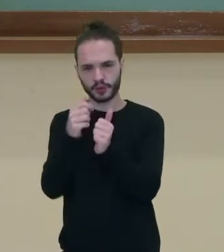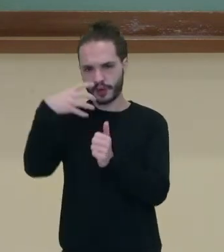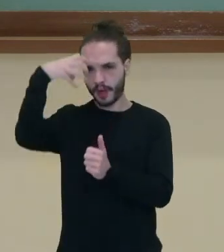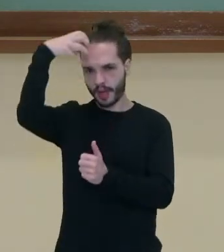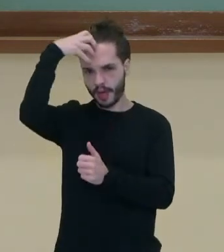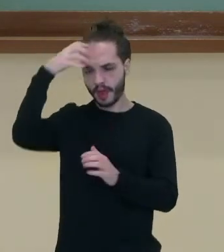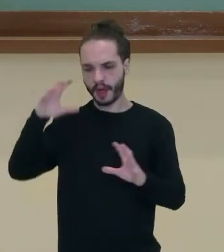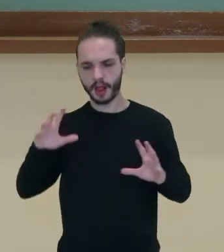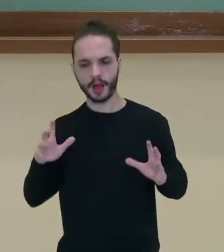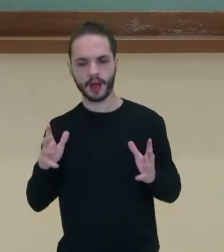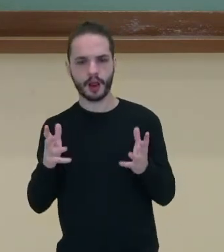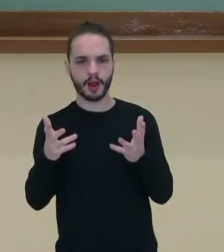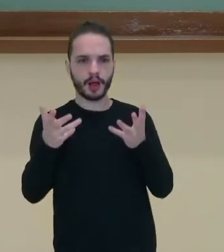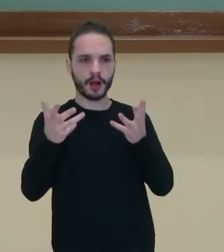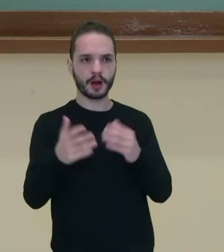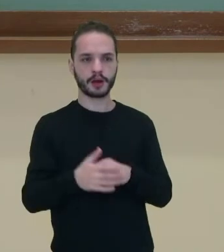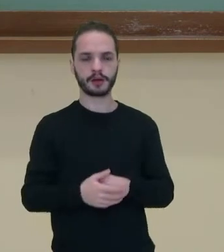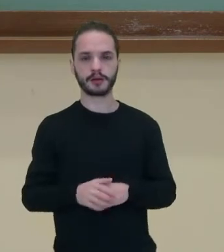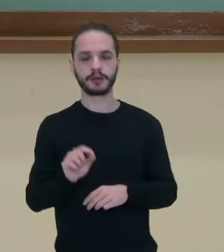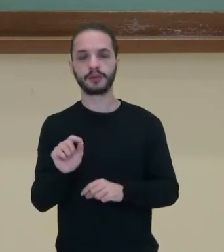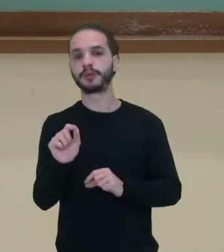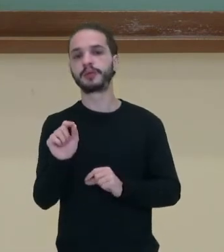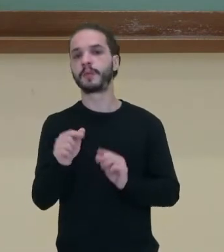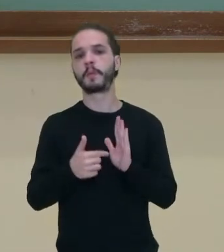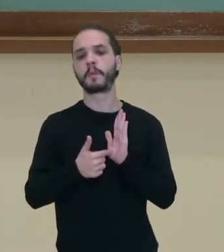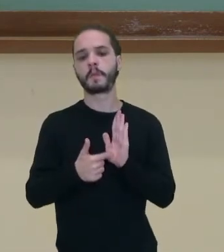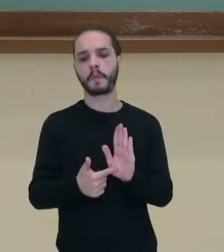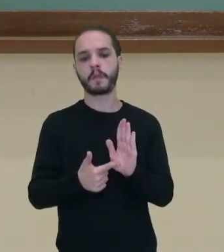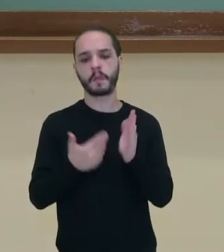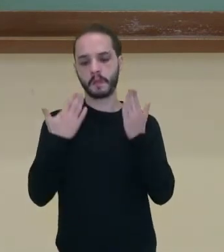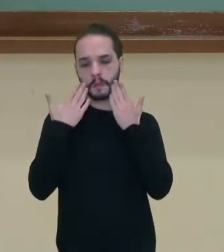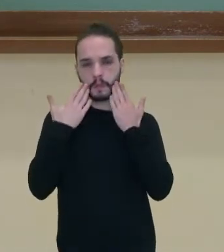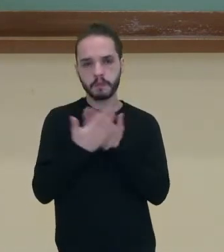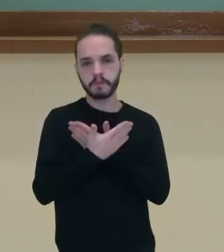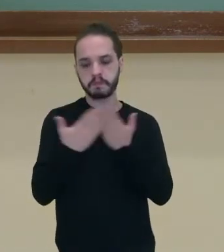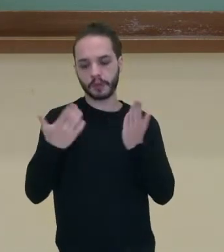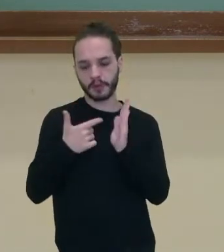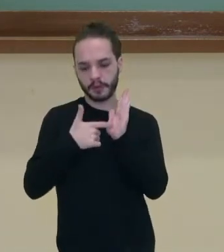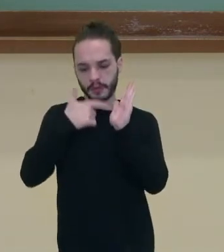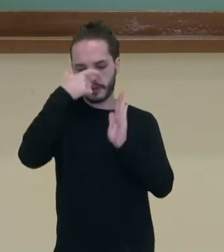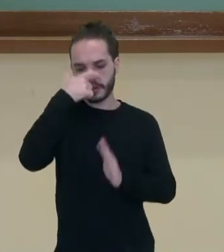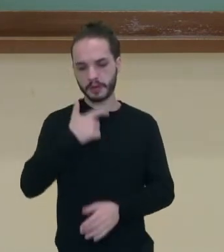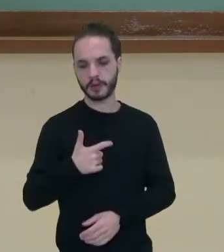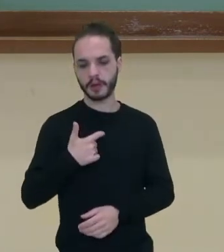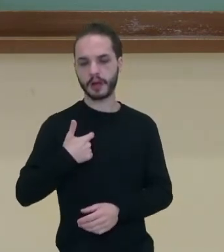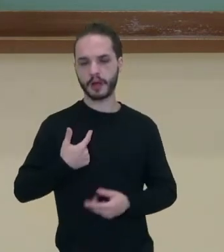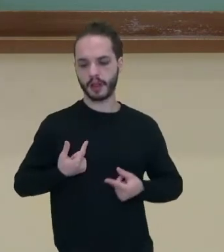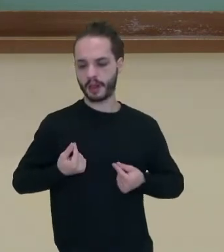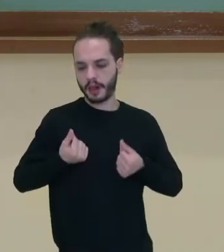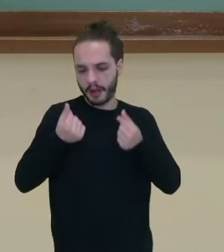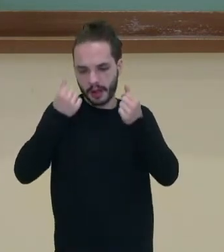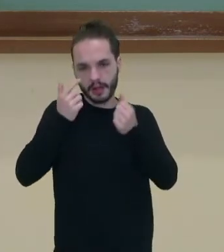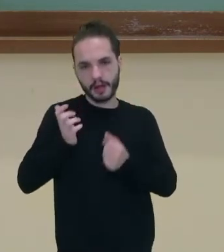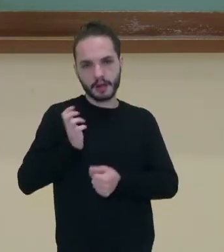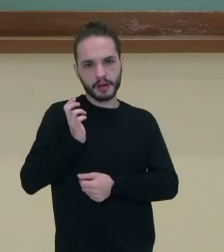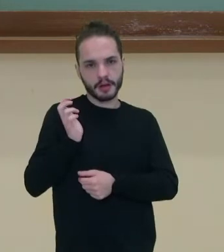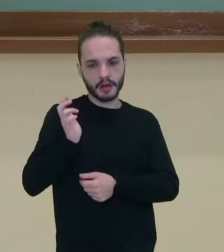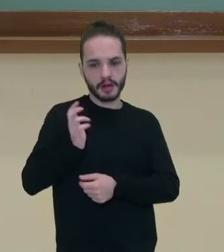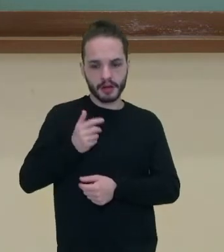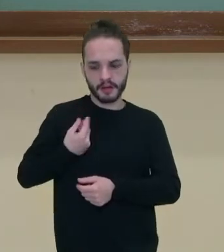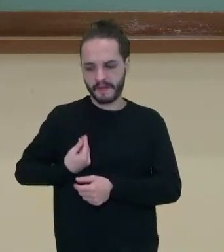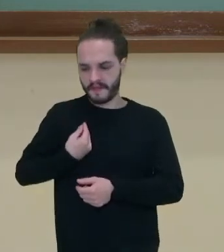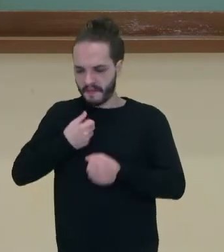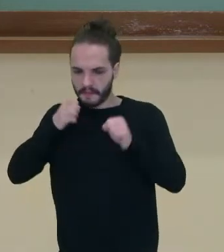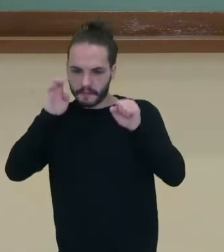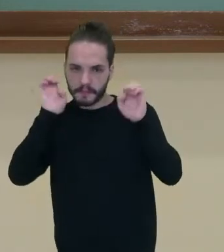ela era de você mostrar que você é nobre. Eles tinham a necessidade de mostrar que são nobres, que vivem no